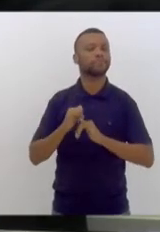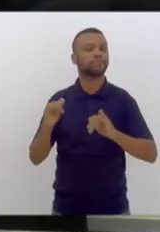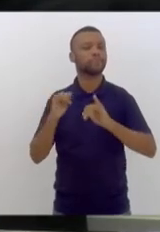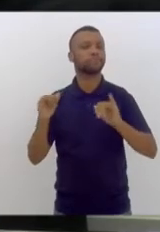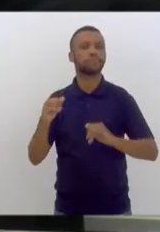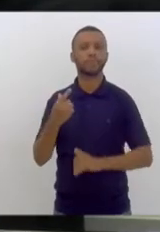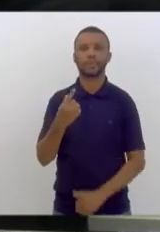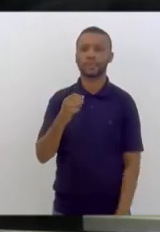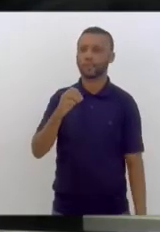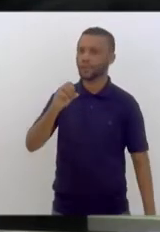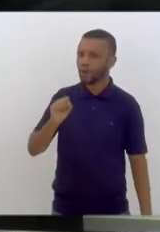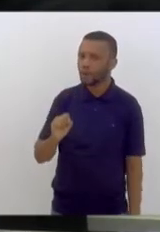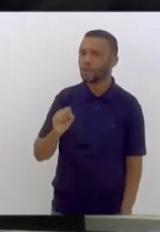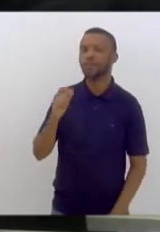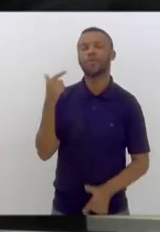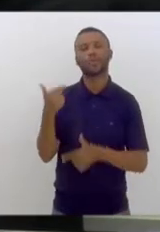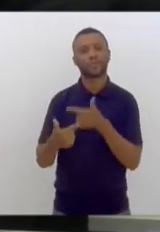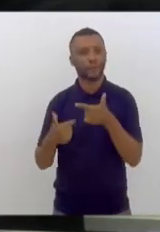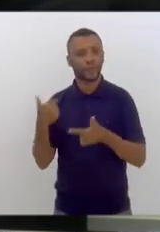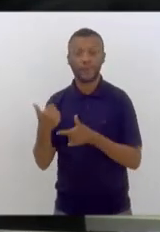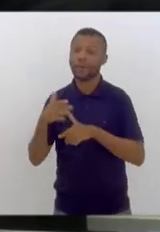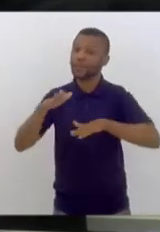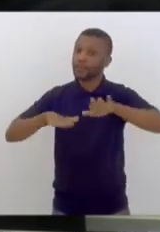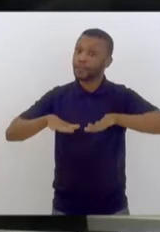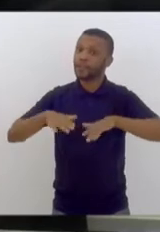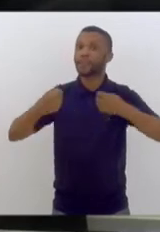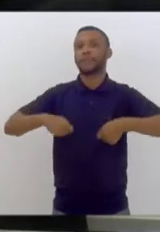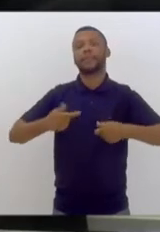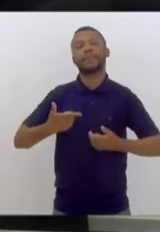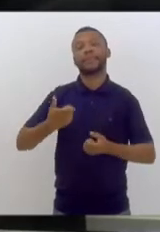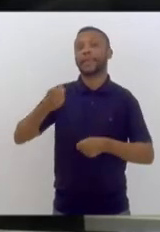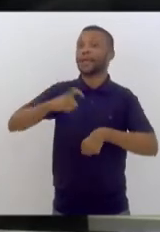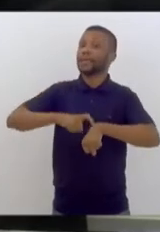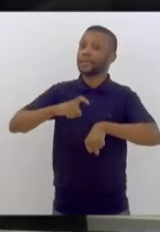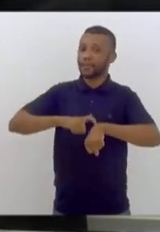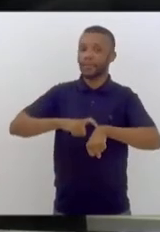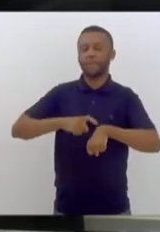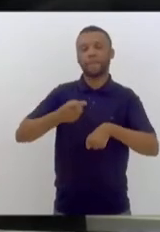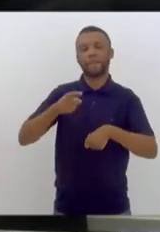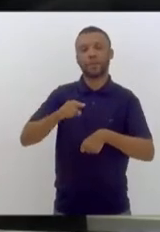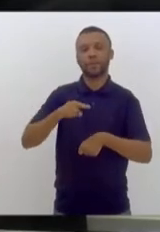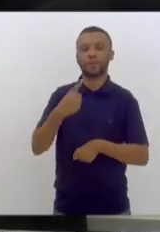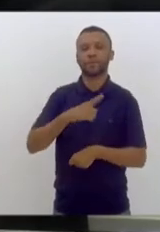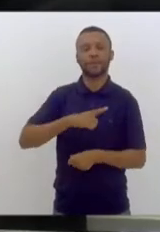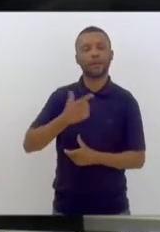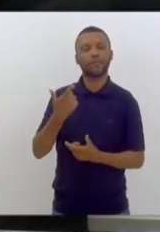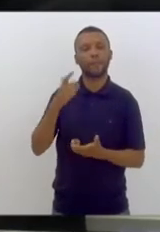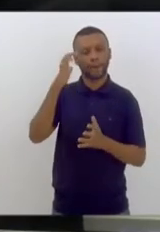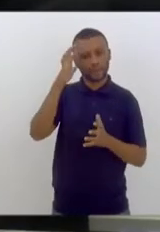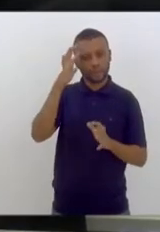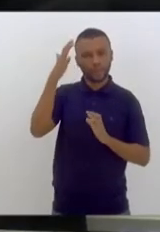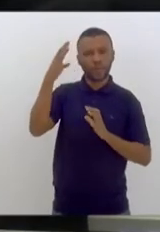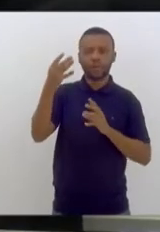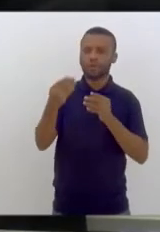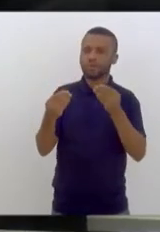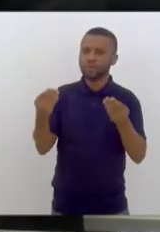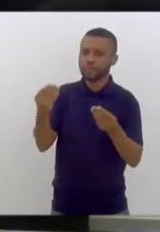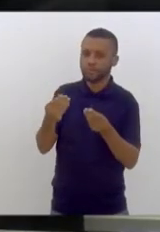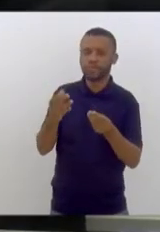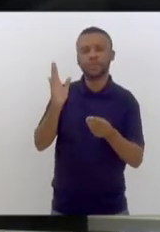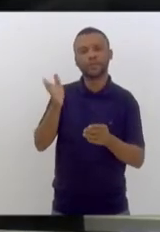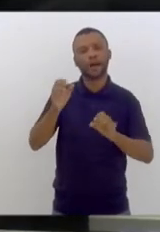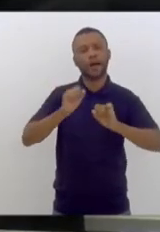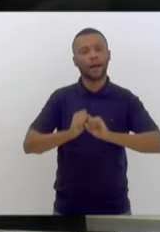o trabalho que seria talvez necessário para, nesse momento, a gente já ter um quadro bastante mais bem